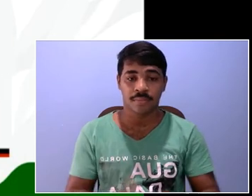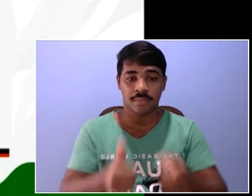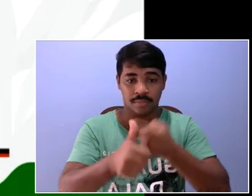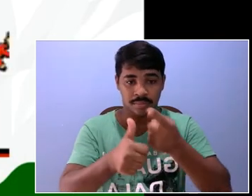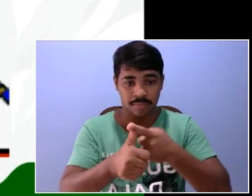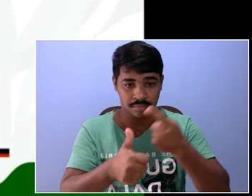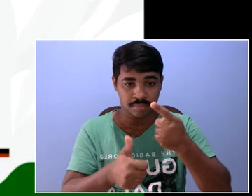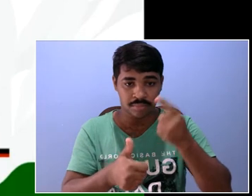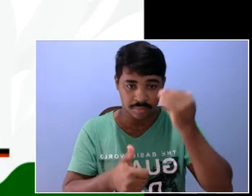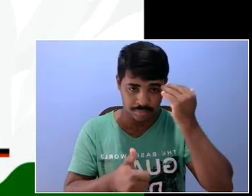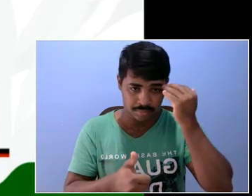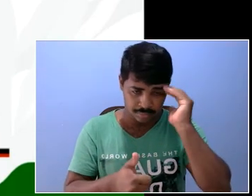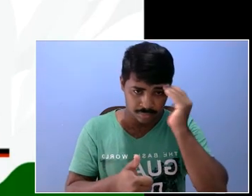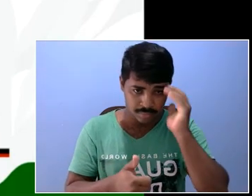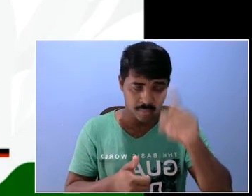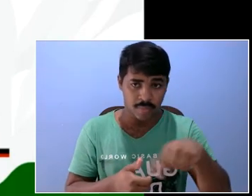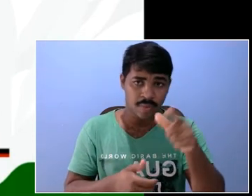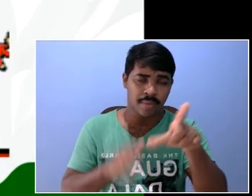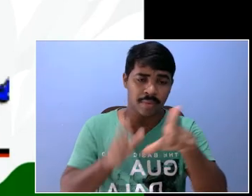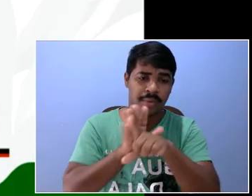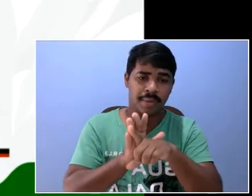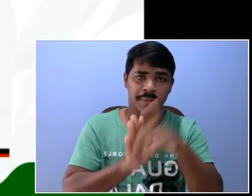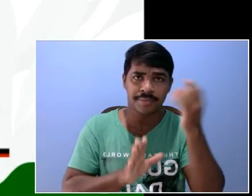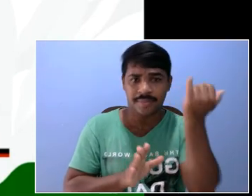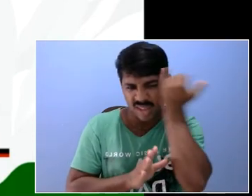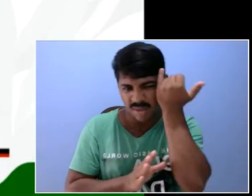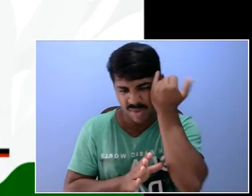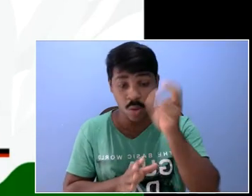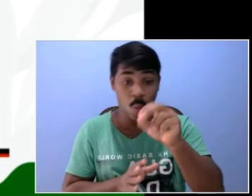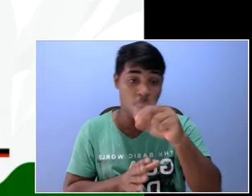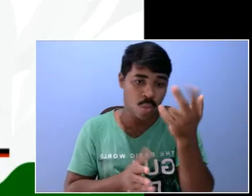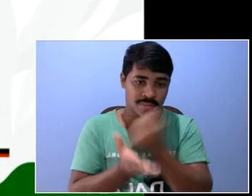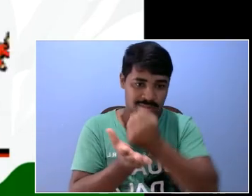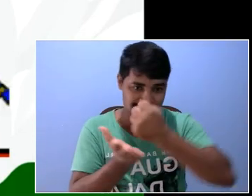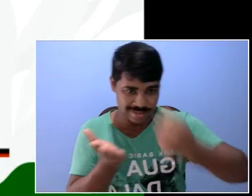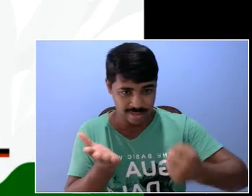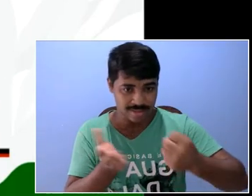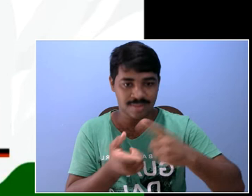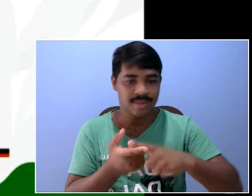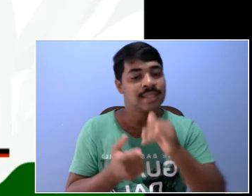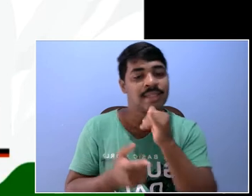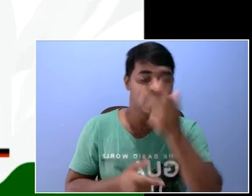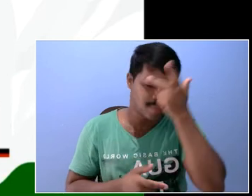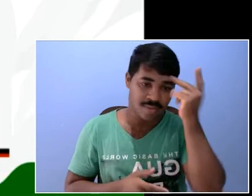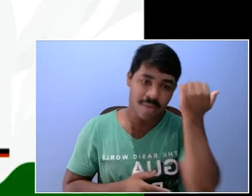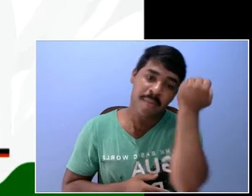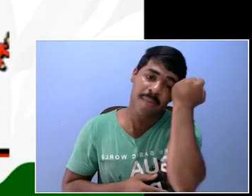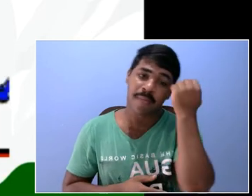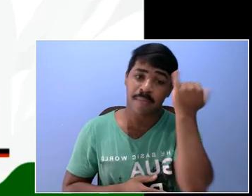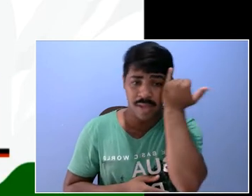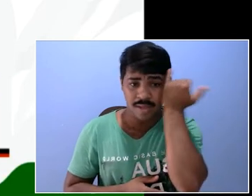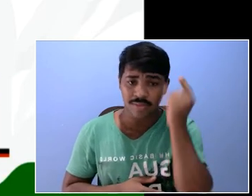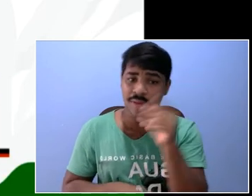simples, por isso que é a lei da inércia ou da preguiça, né? Que é a lei da preguiça, né? Porque preguiçoso ele quer ficar sempre na sua inércia, parado, né? Quer